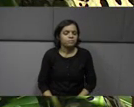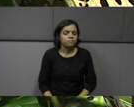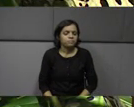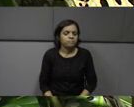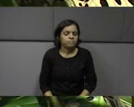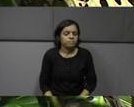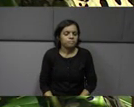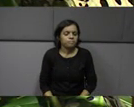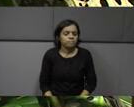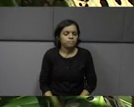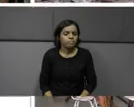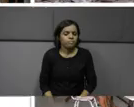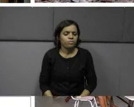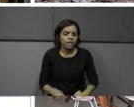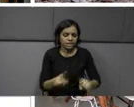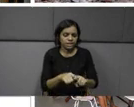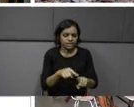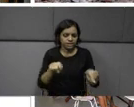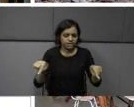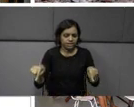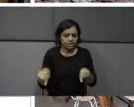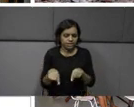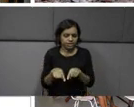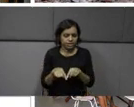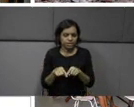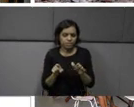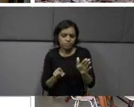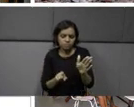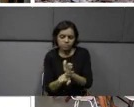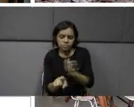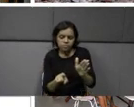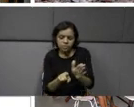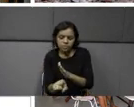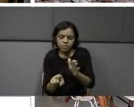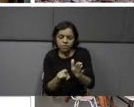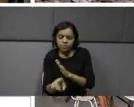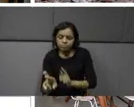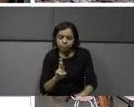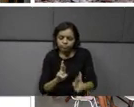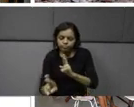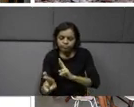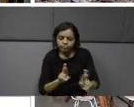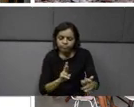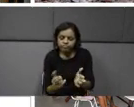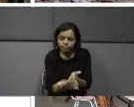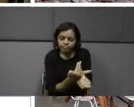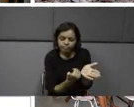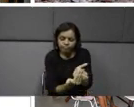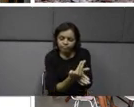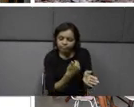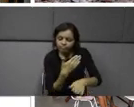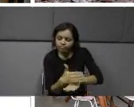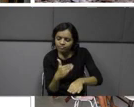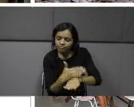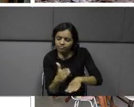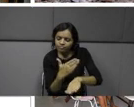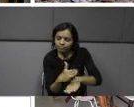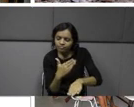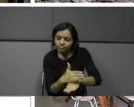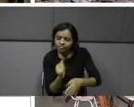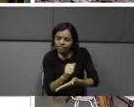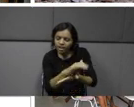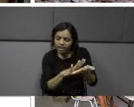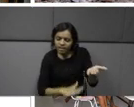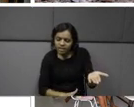aí eu estou na sala de aula perguntando fazendo exercício de desenho o que